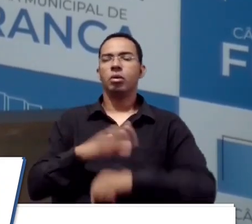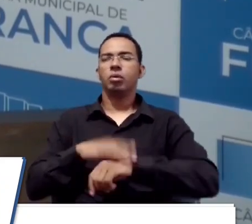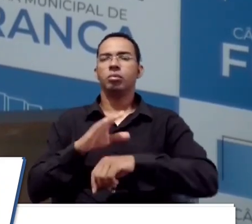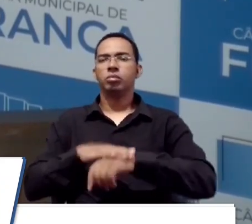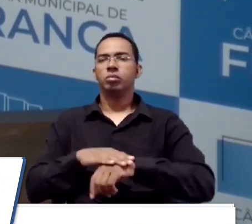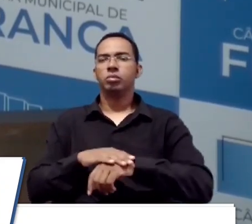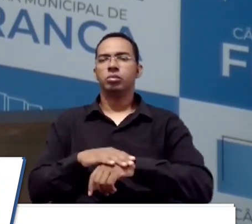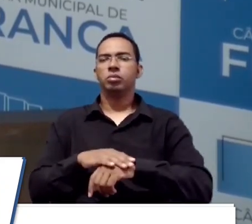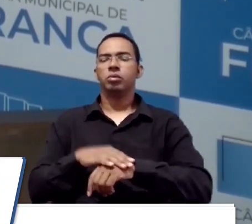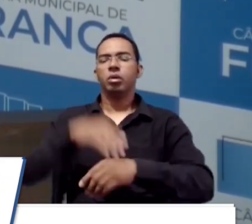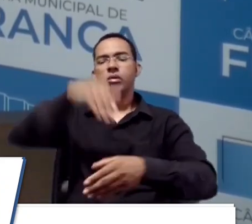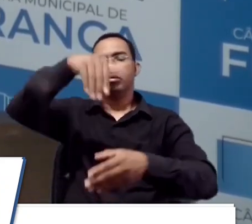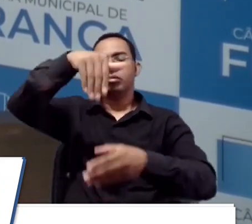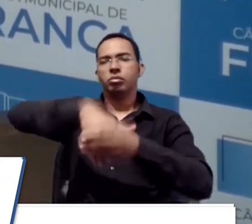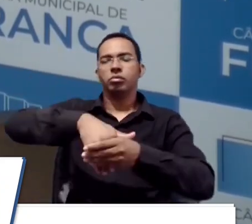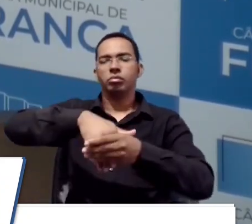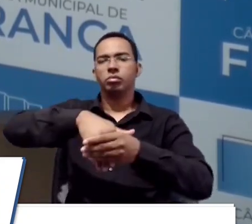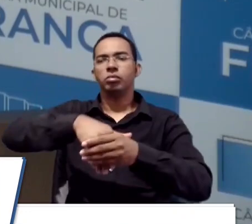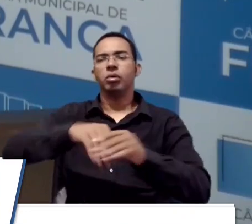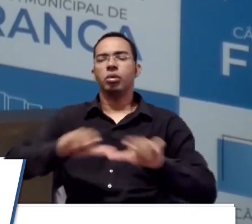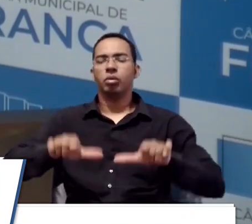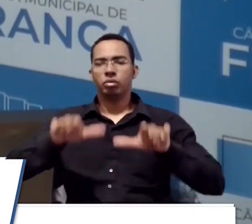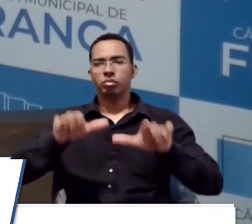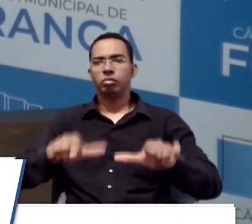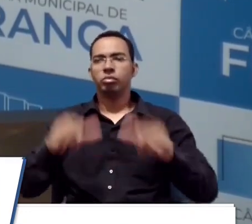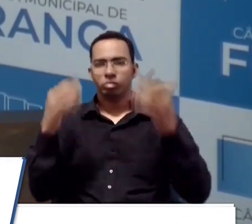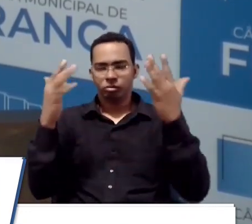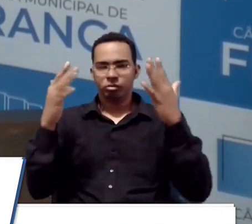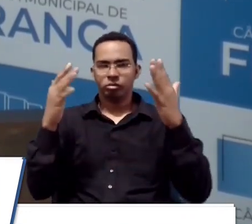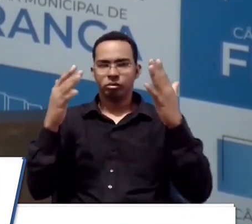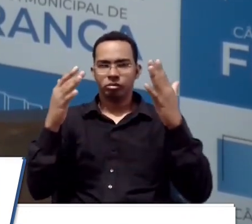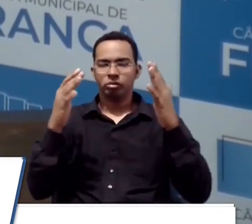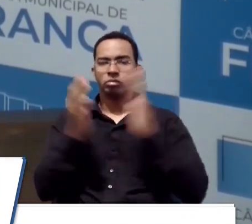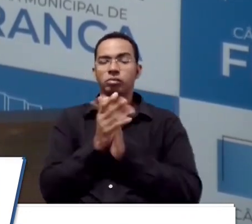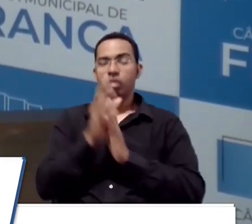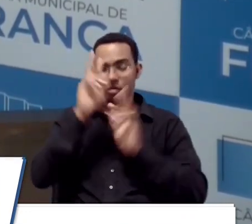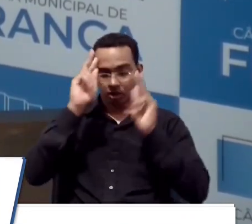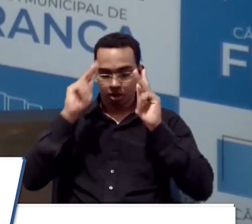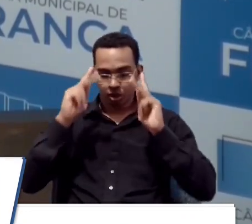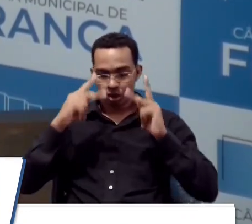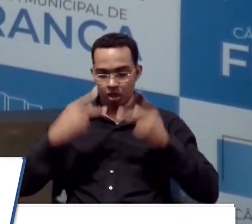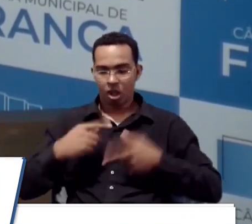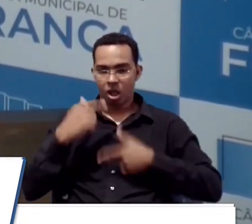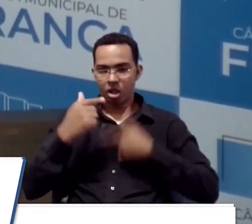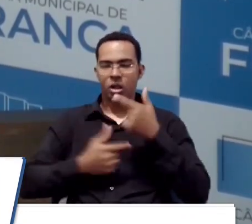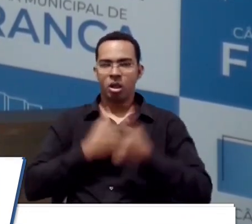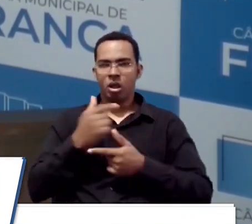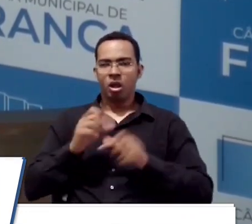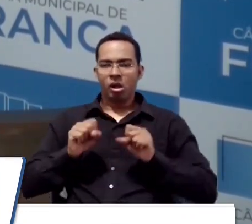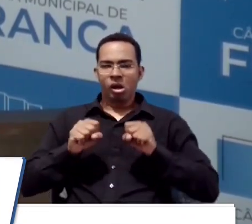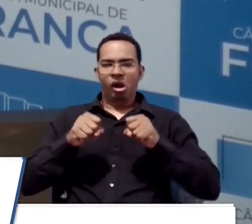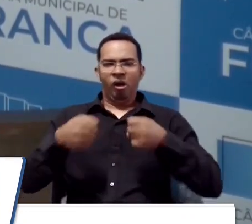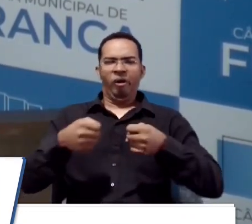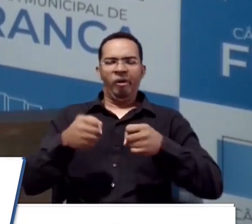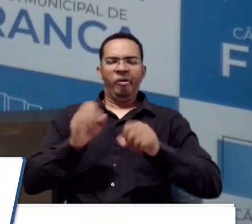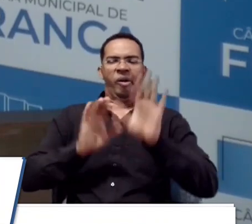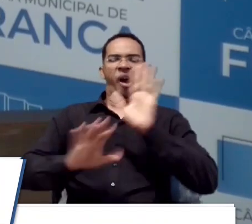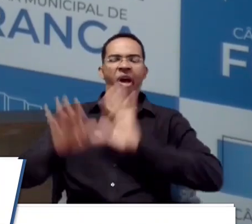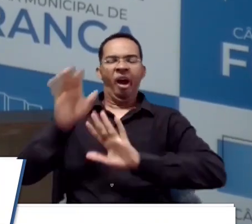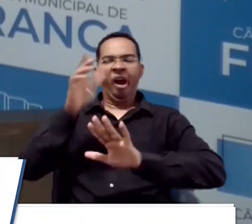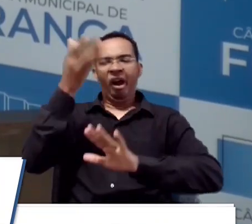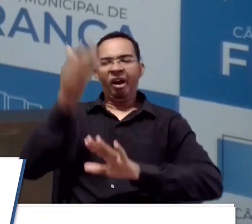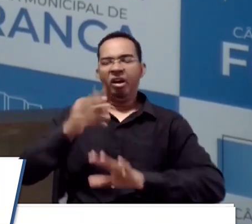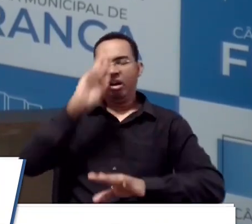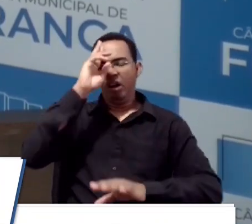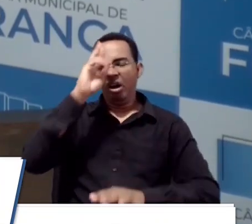ao votar favorável a essa moção de aplauso e congratulações, reconhece todo o trabalho, esforço e dedicação que a senhora tem feito